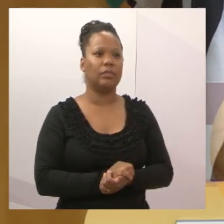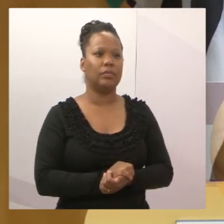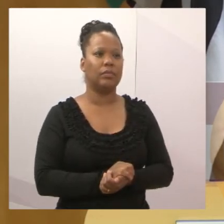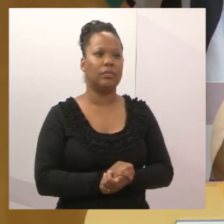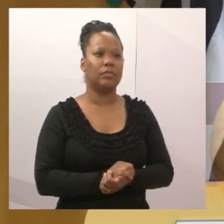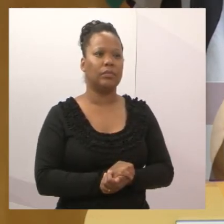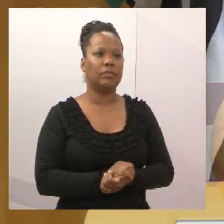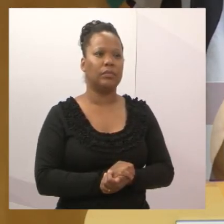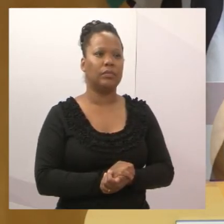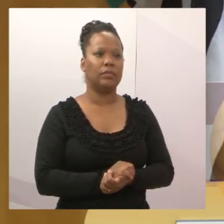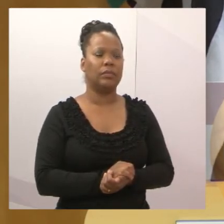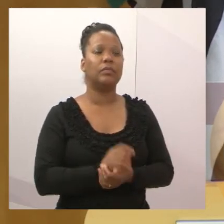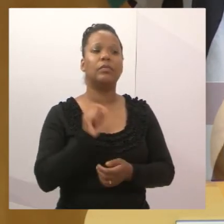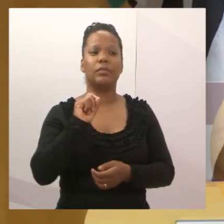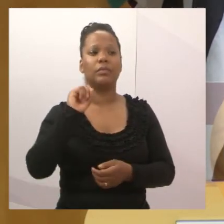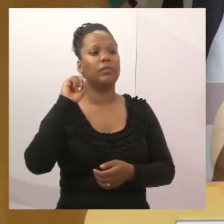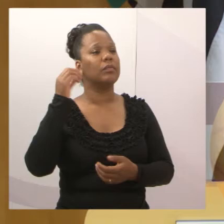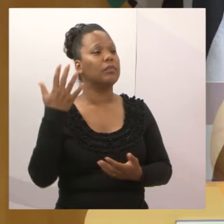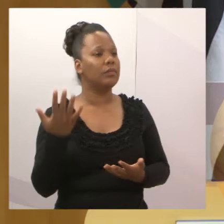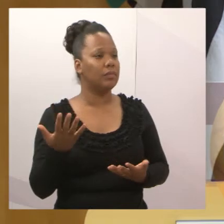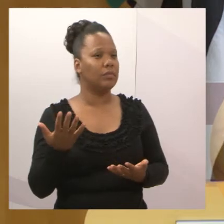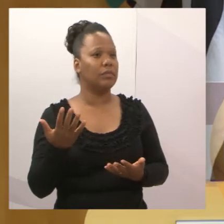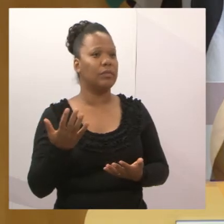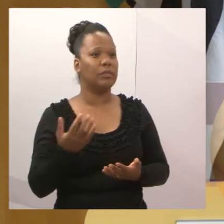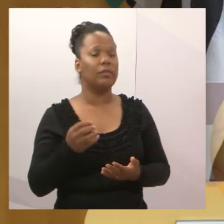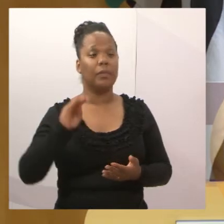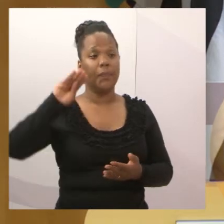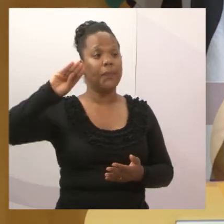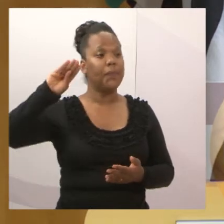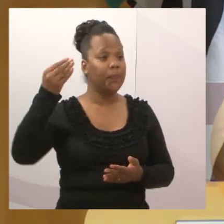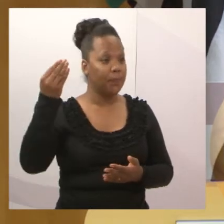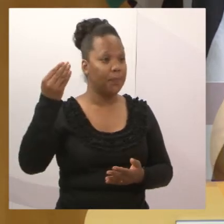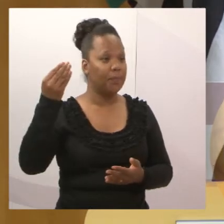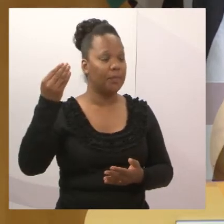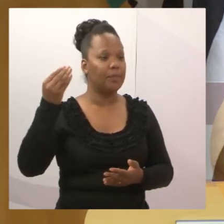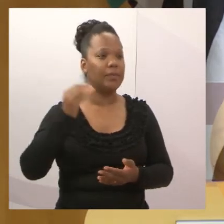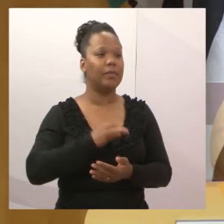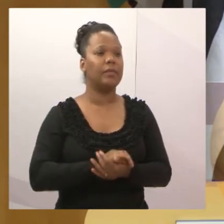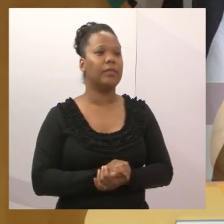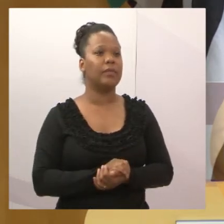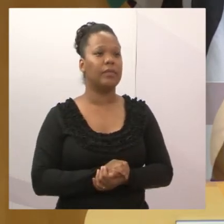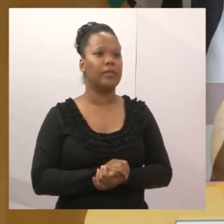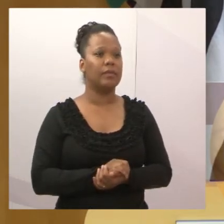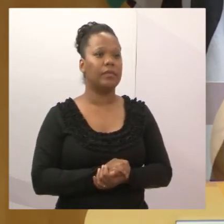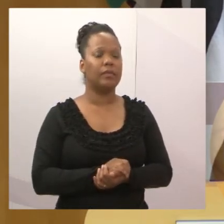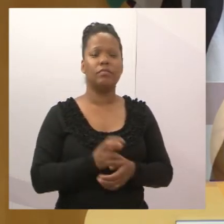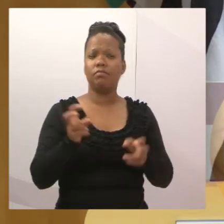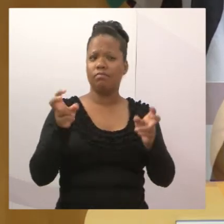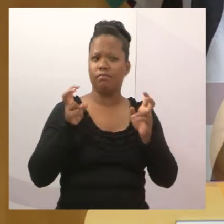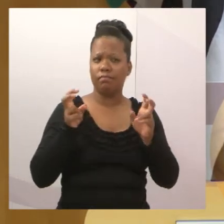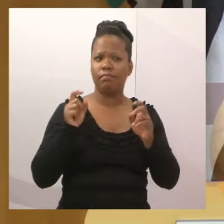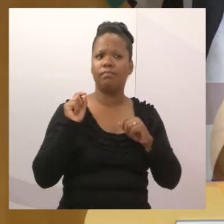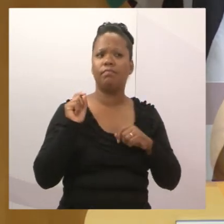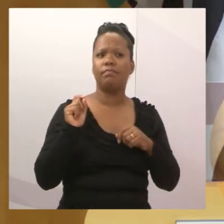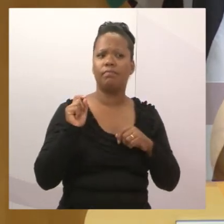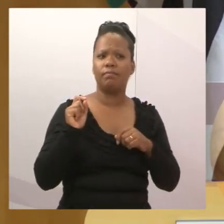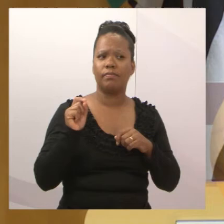E aí o que acontece? Bilhão. Né? Então perceba o seguinte,